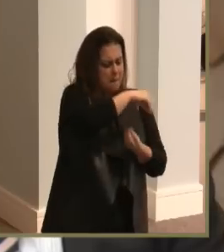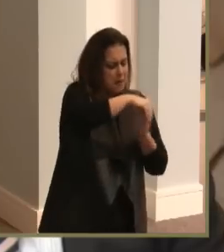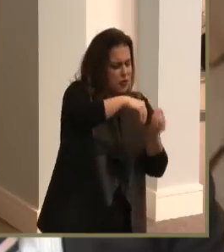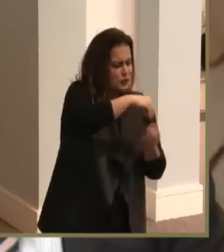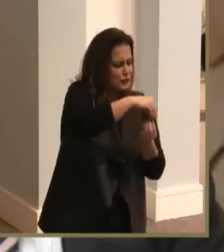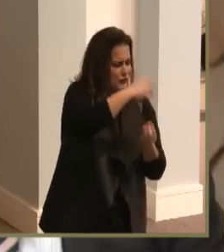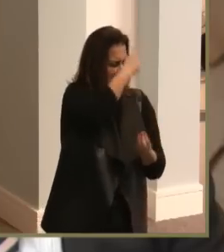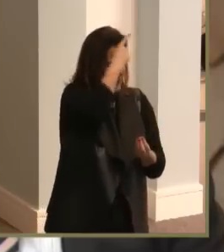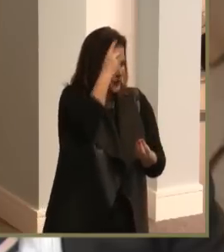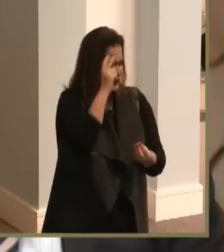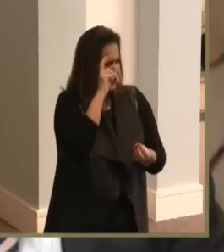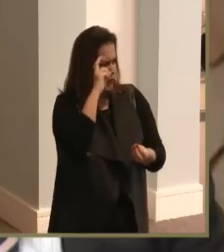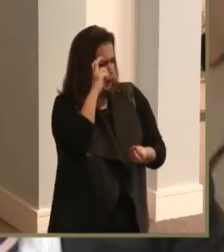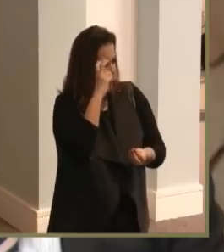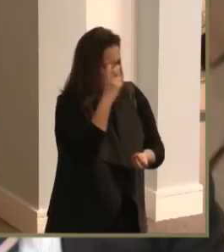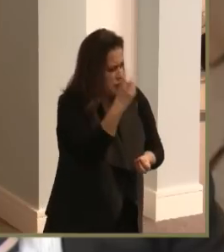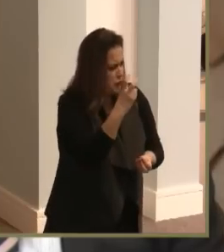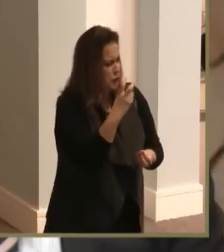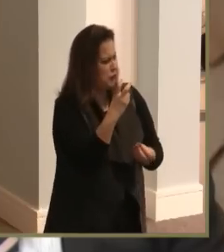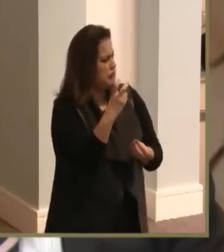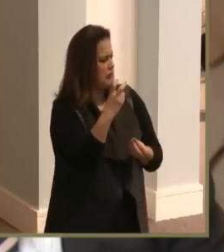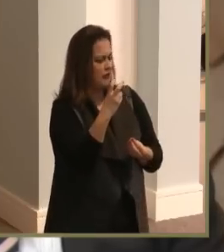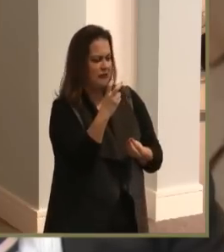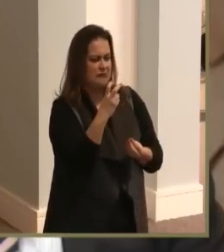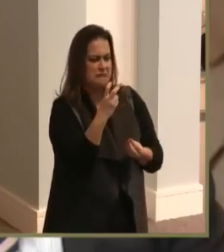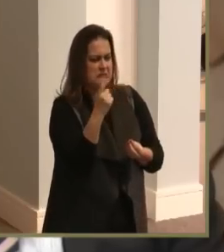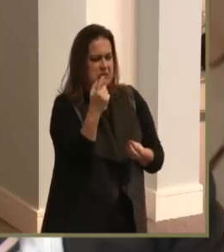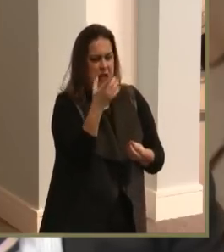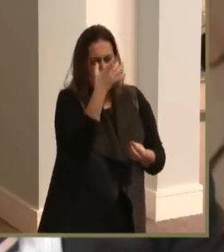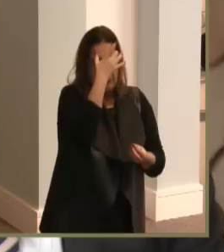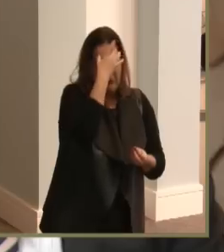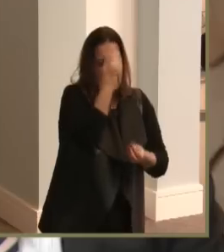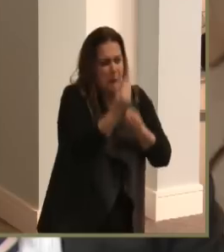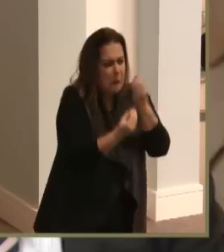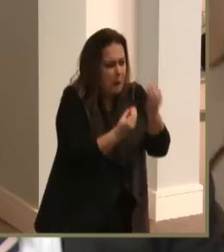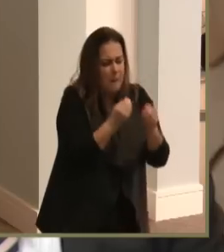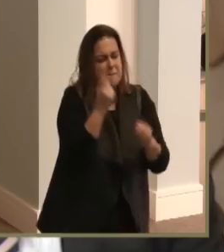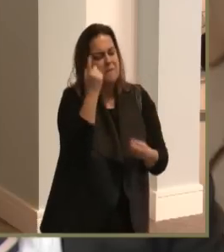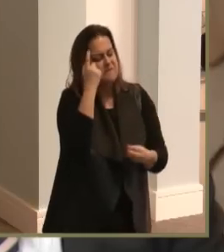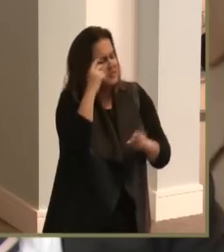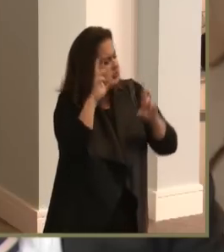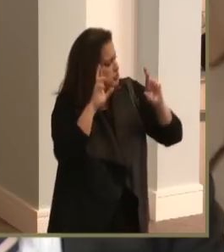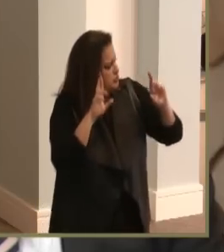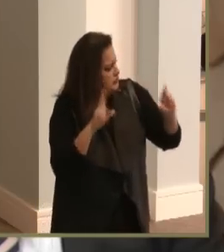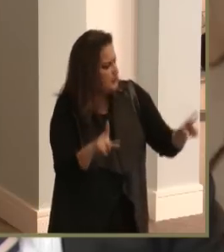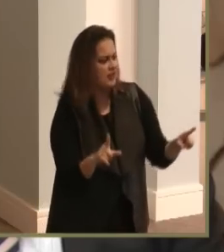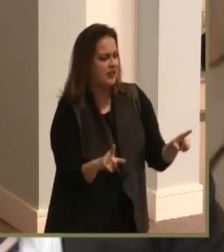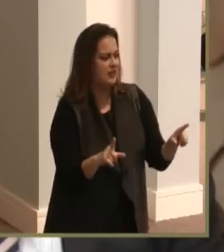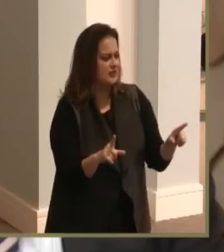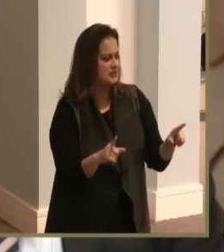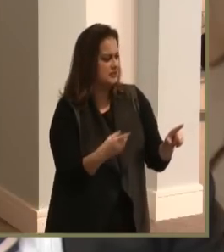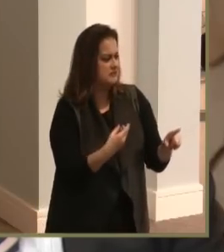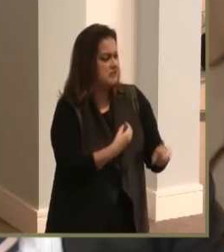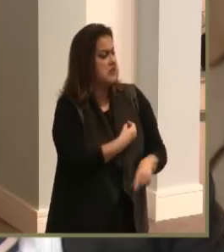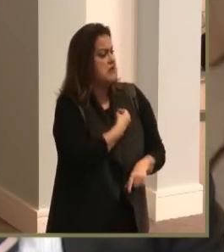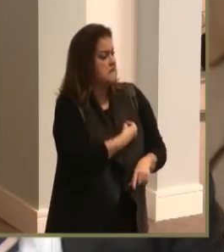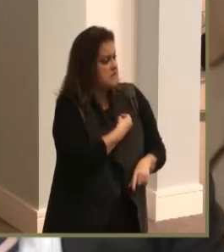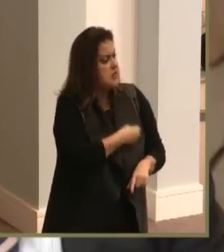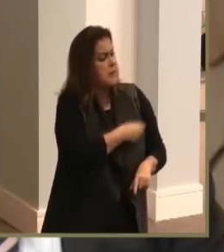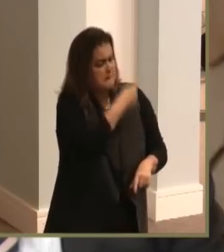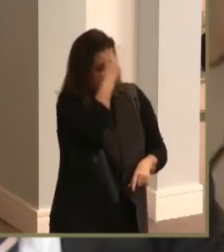pessoas com suas culturas, seus sotaques. Temos aqui uma expectativa de vida que cada vez mais cresce,